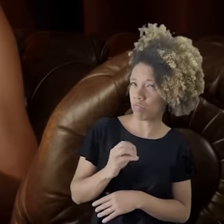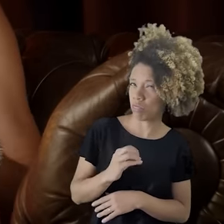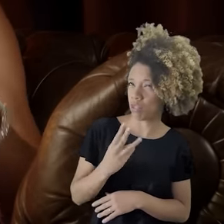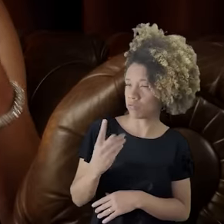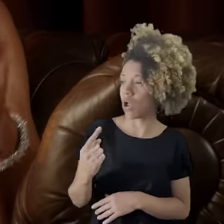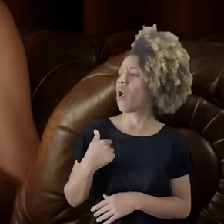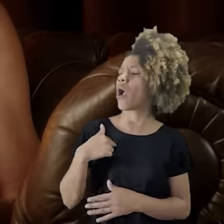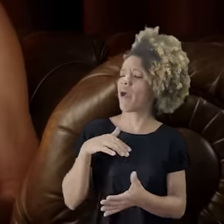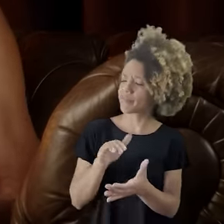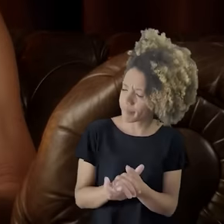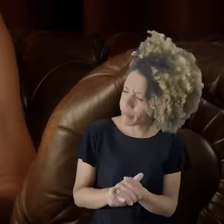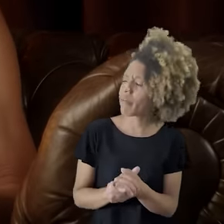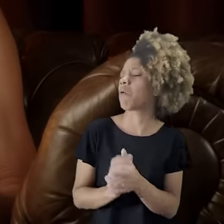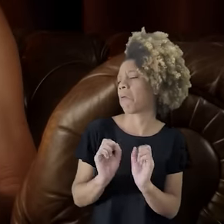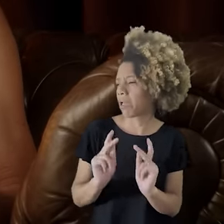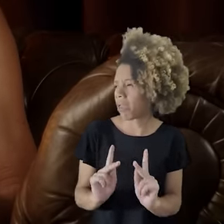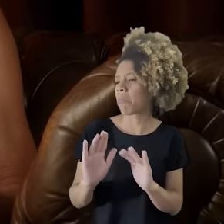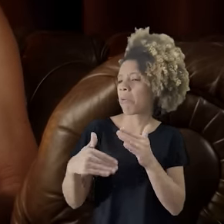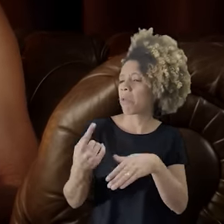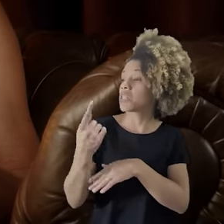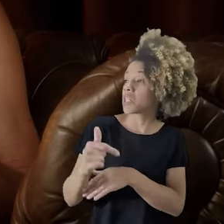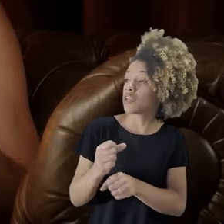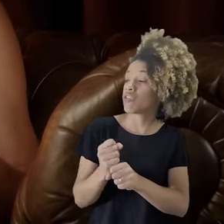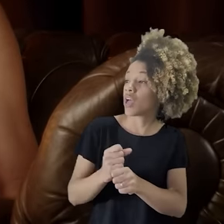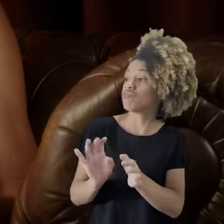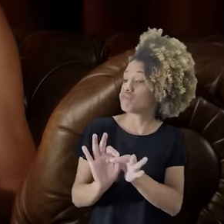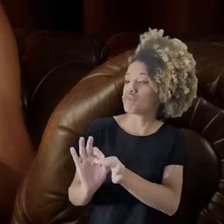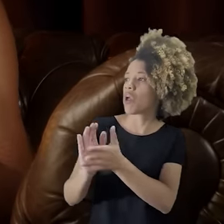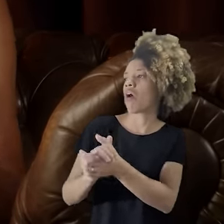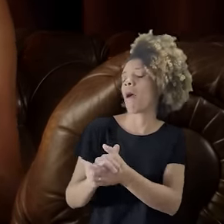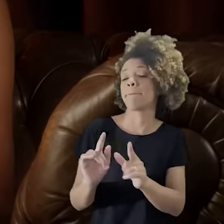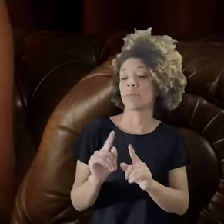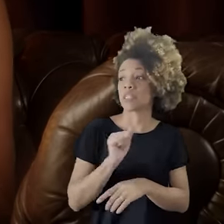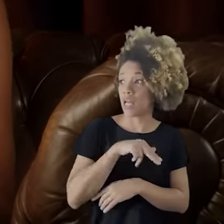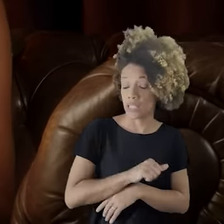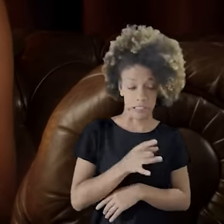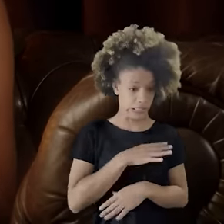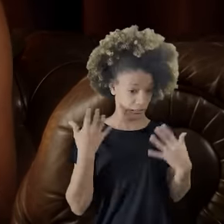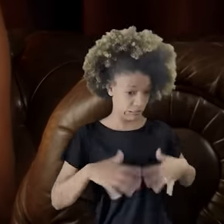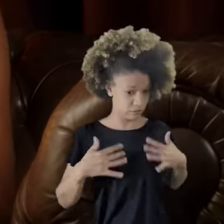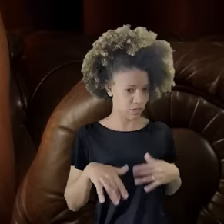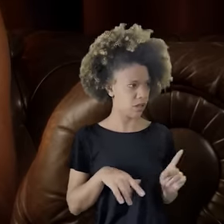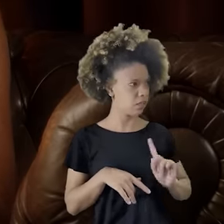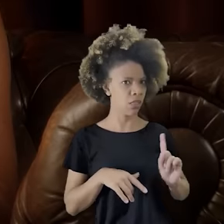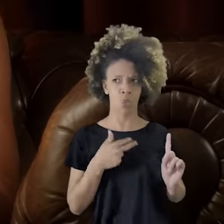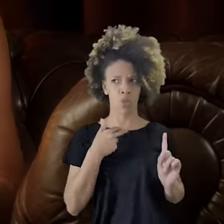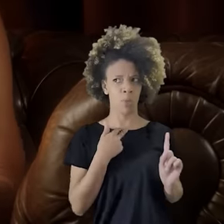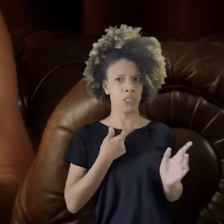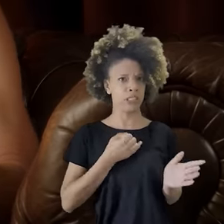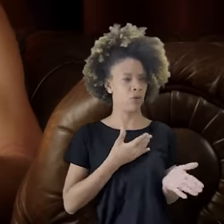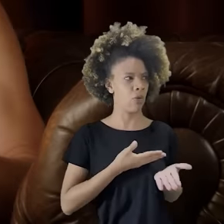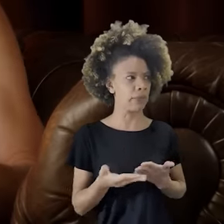31 casei tal então É a Ana sempre teve de mim mas eu eu morri de medo eu falava não não posso